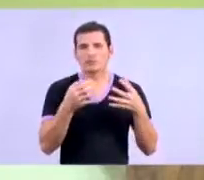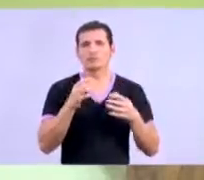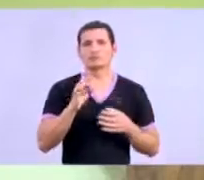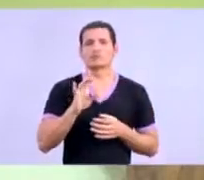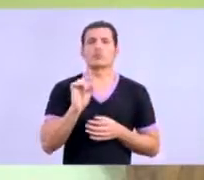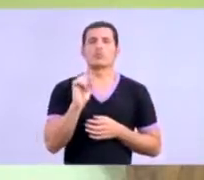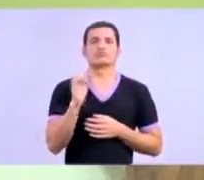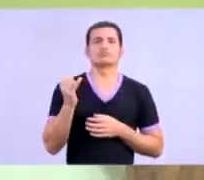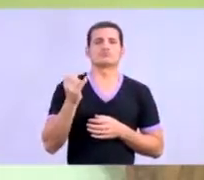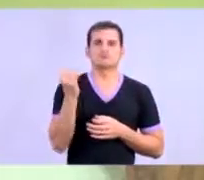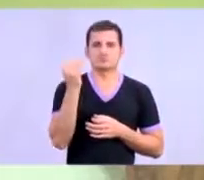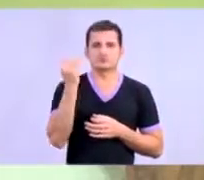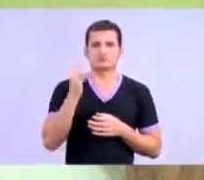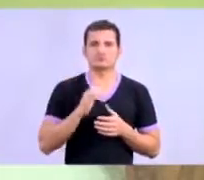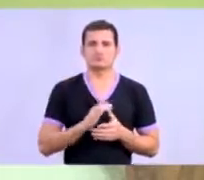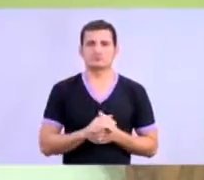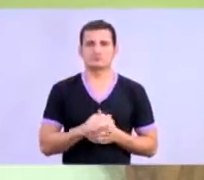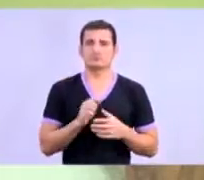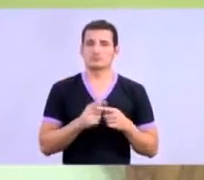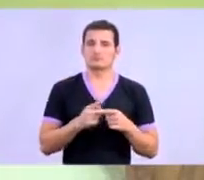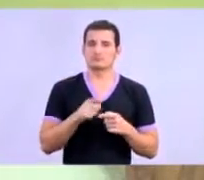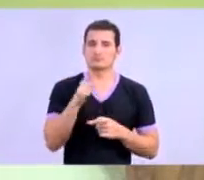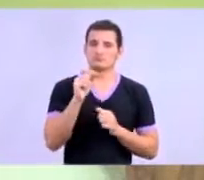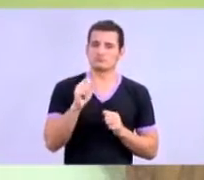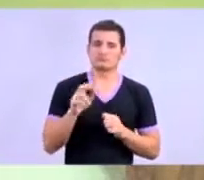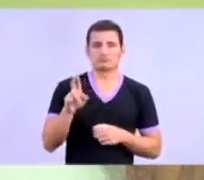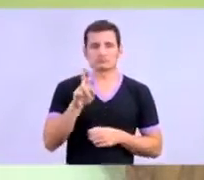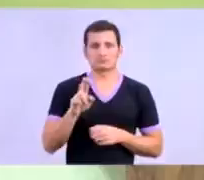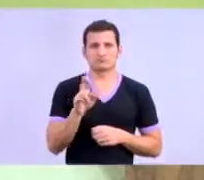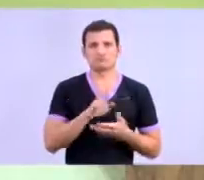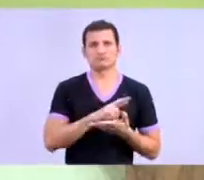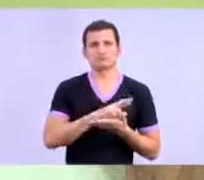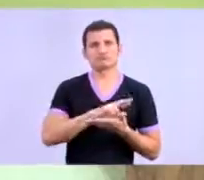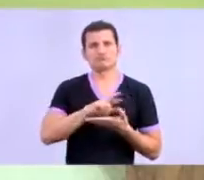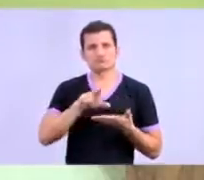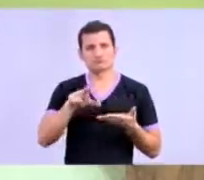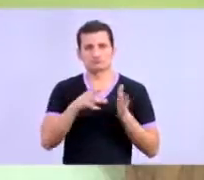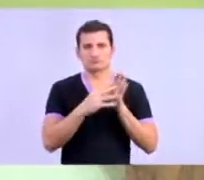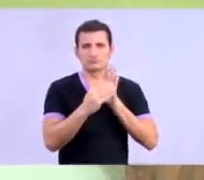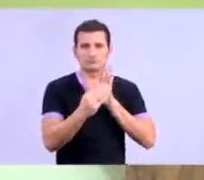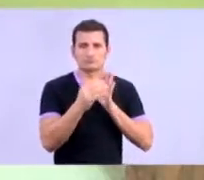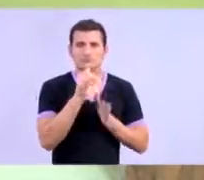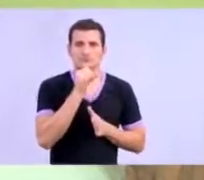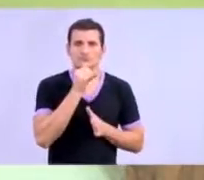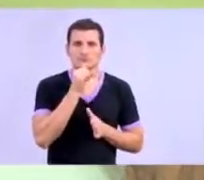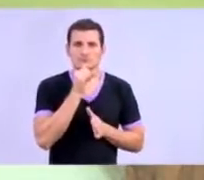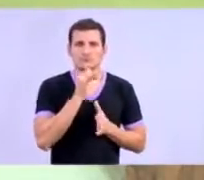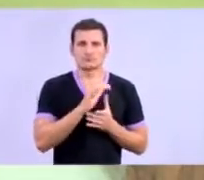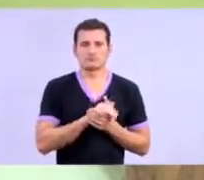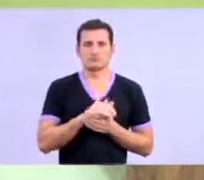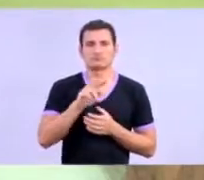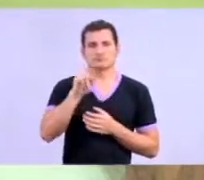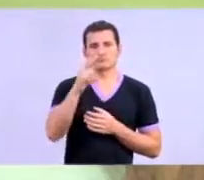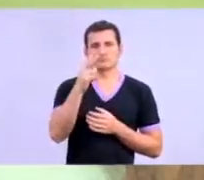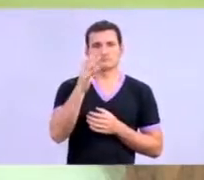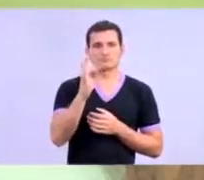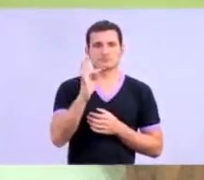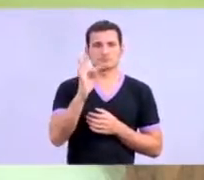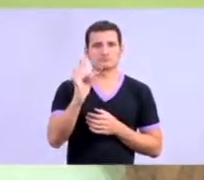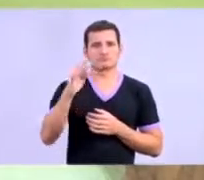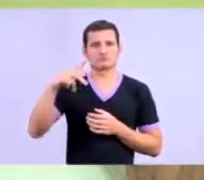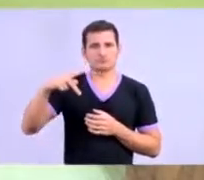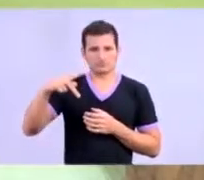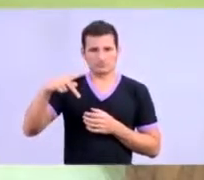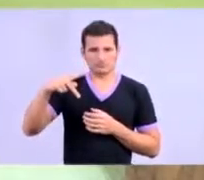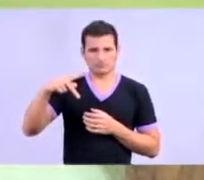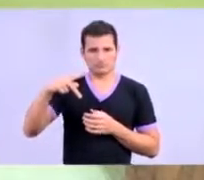Para quê? Para que você possa usar em várias plataformas. Por exemplo, o protocolo HTTP ele é usado